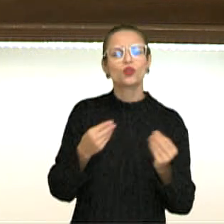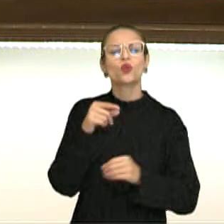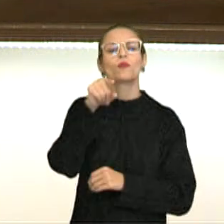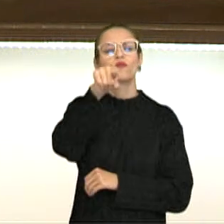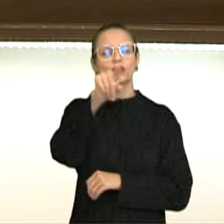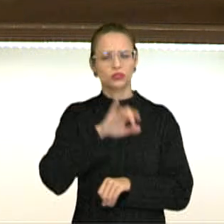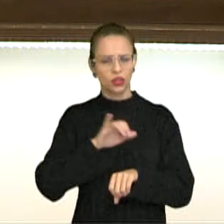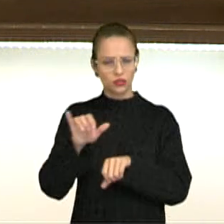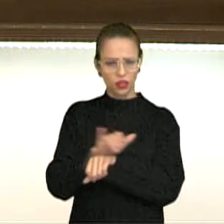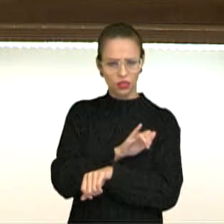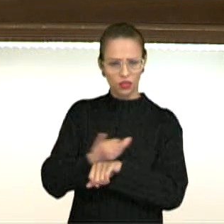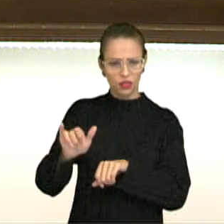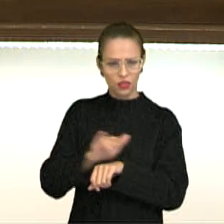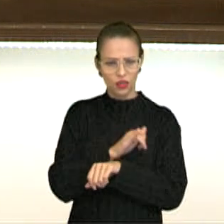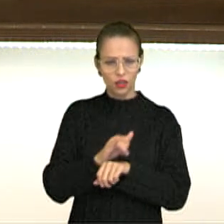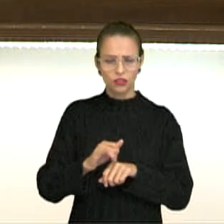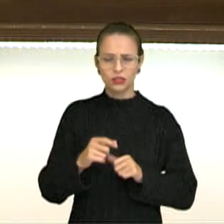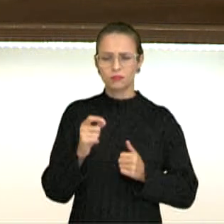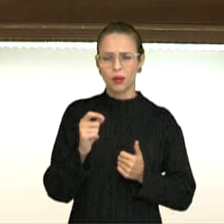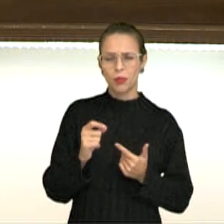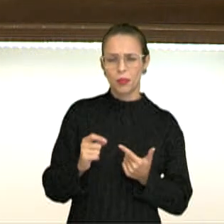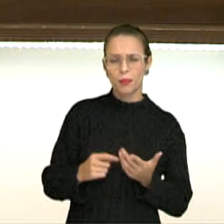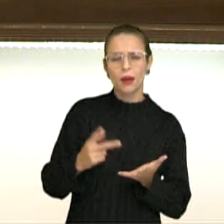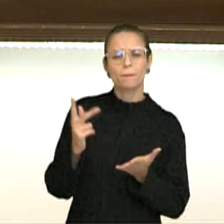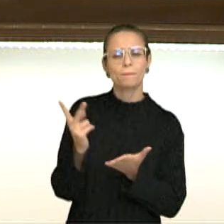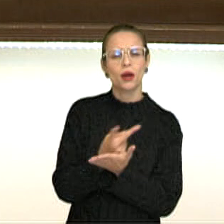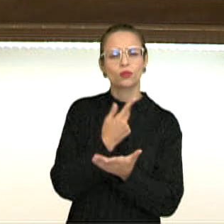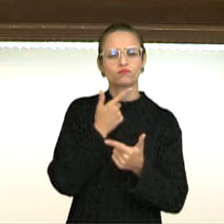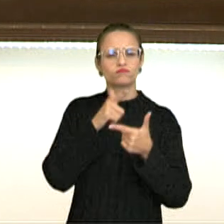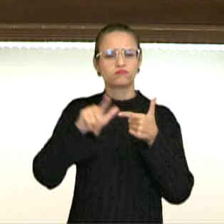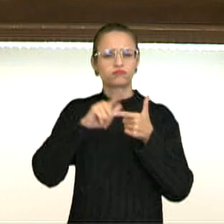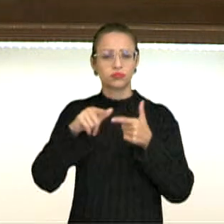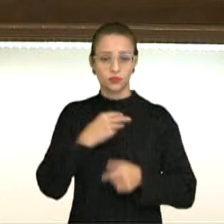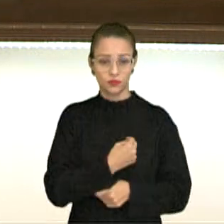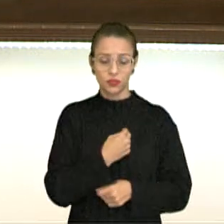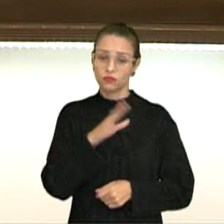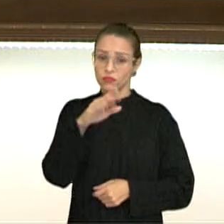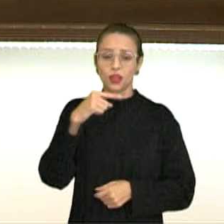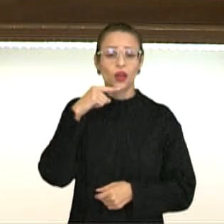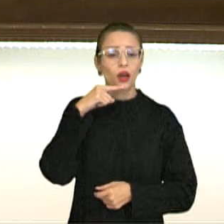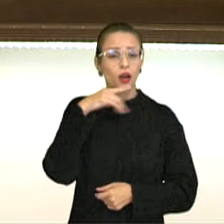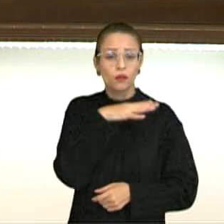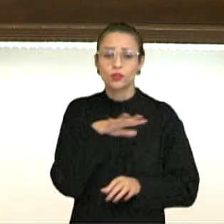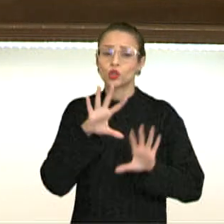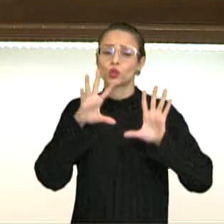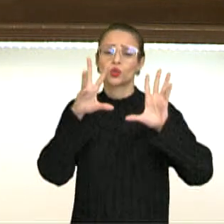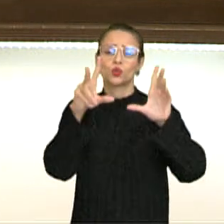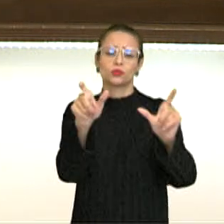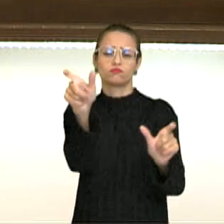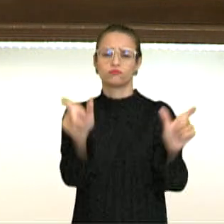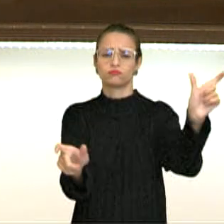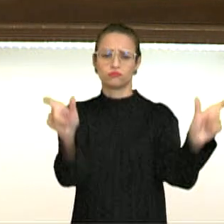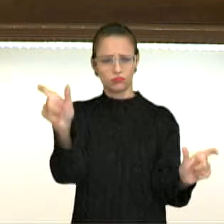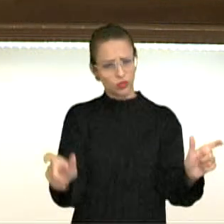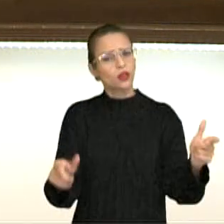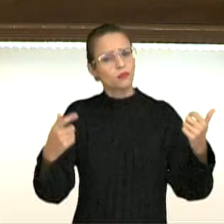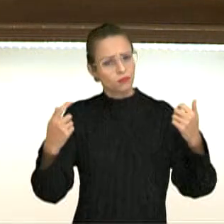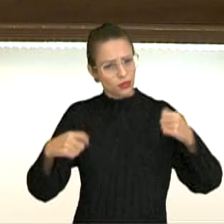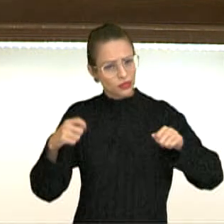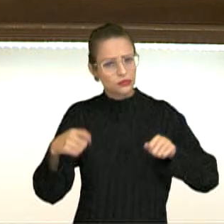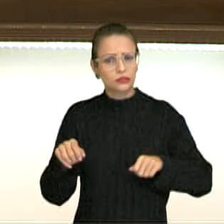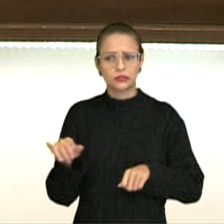você lida com as adversidades da sua vida. Porque é óbvio que todos os seres humanos precisam lidar com